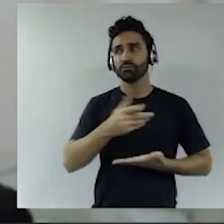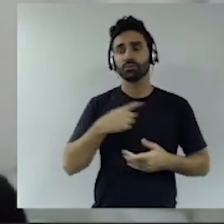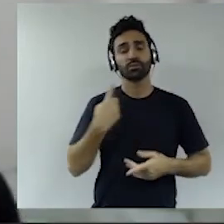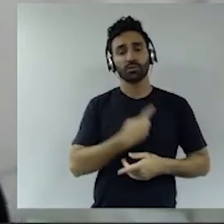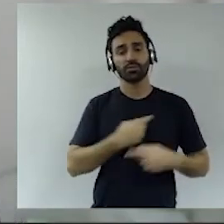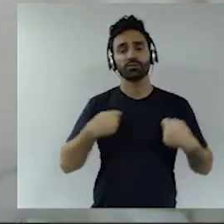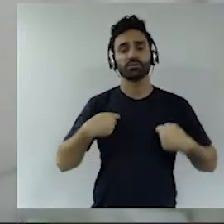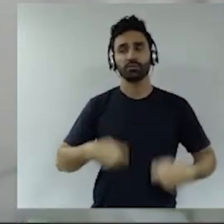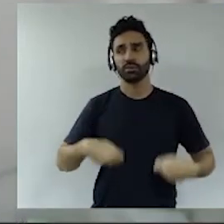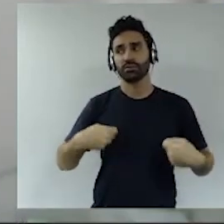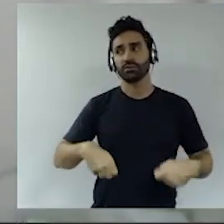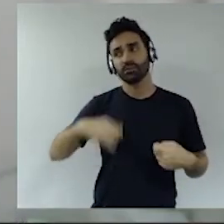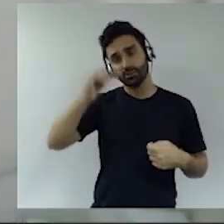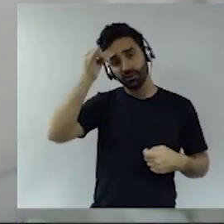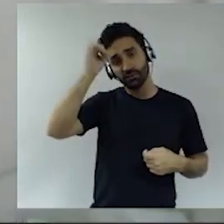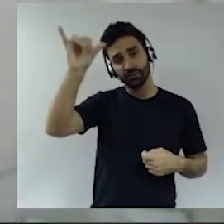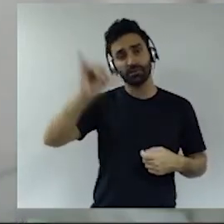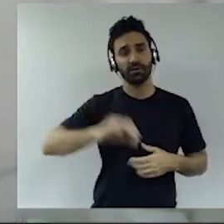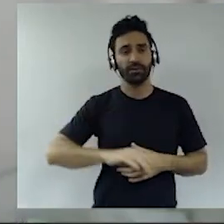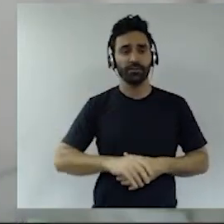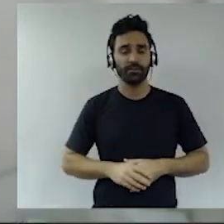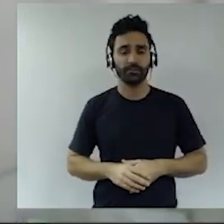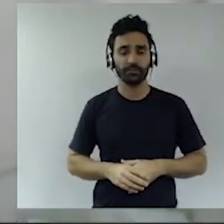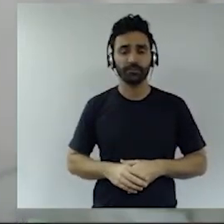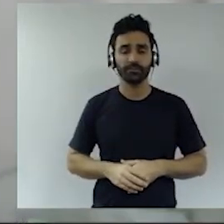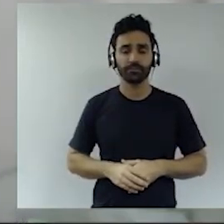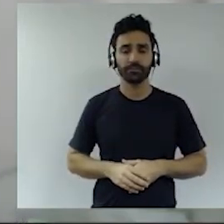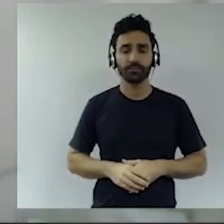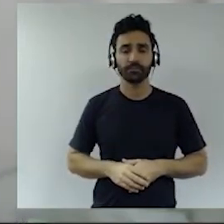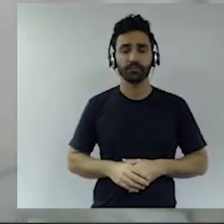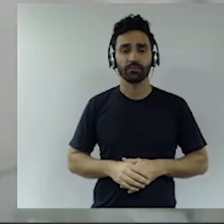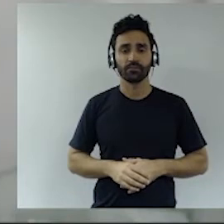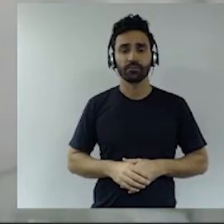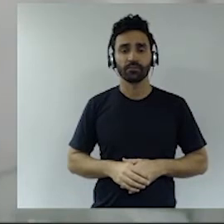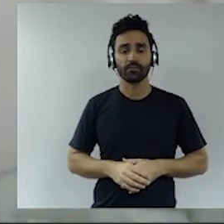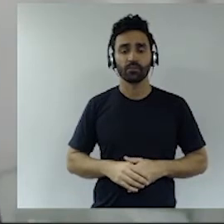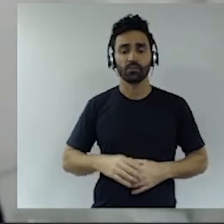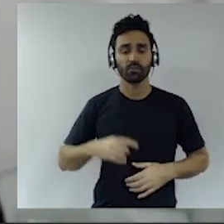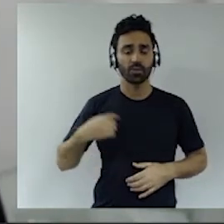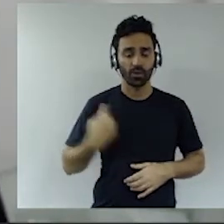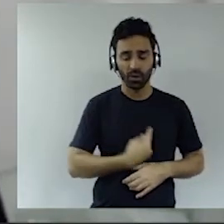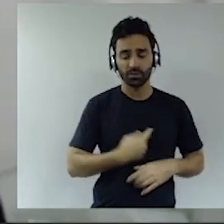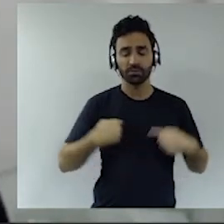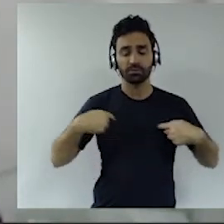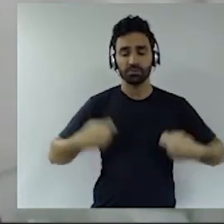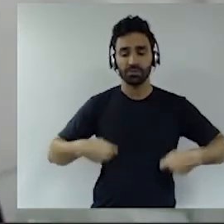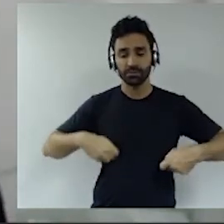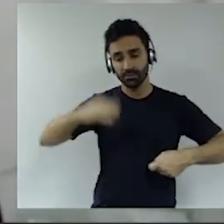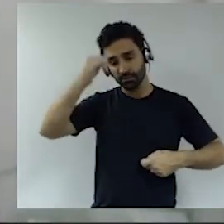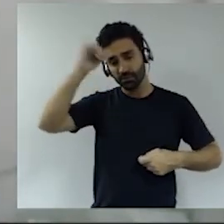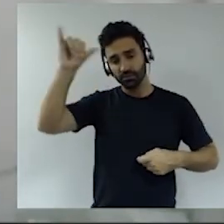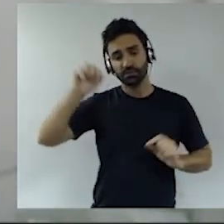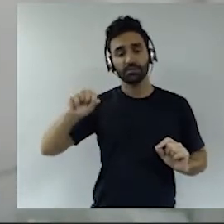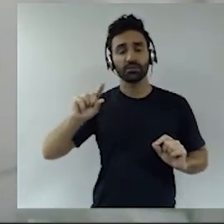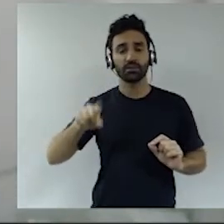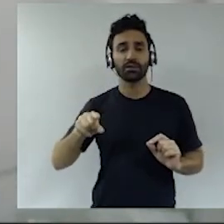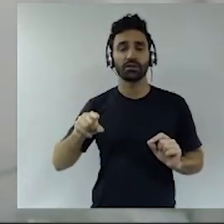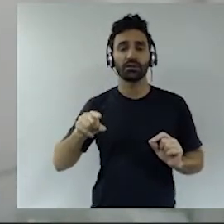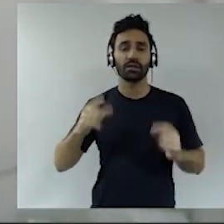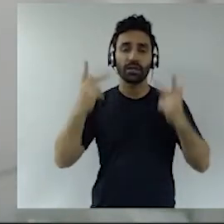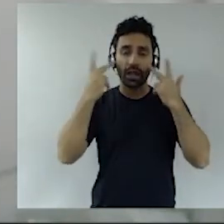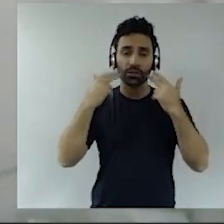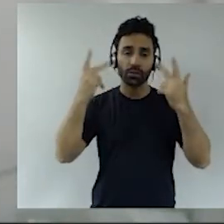evitar, senhores advogados, devemos evitar a naturalização